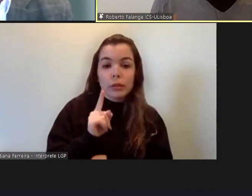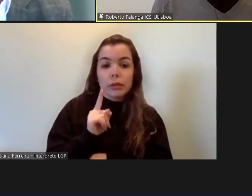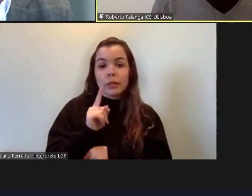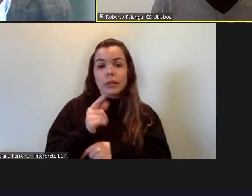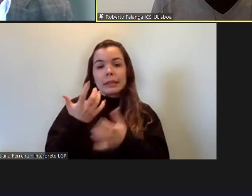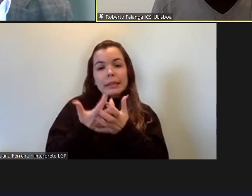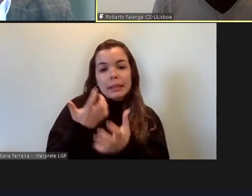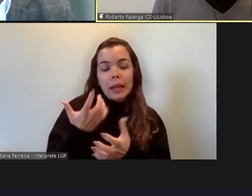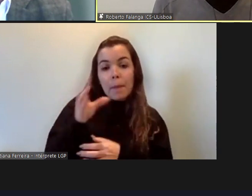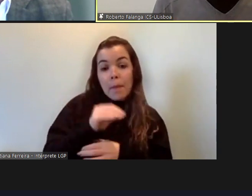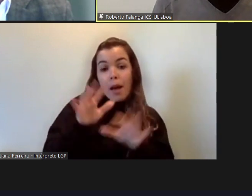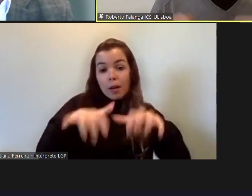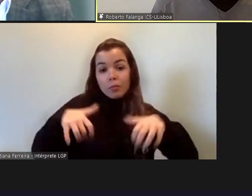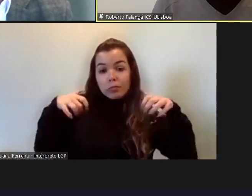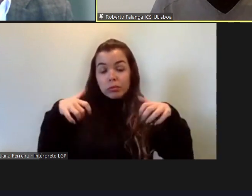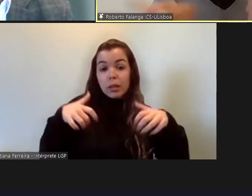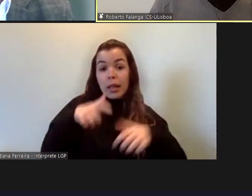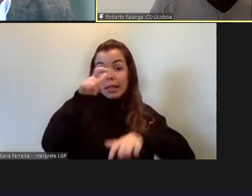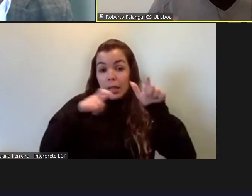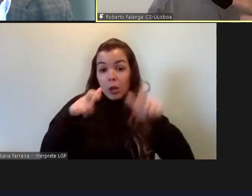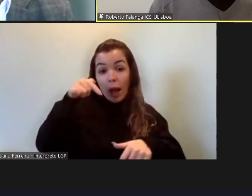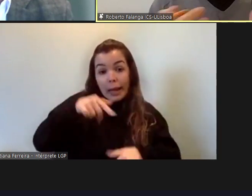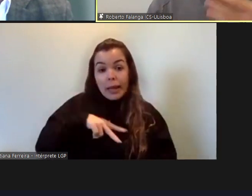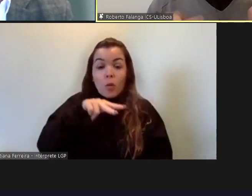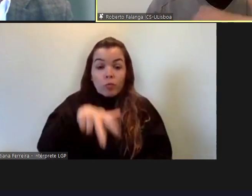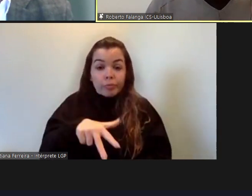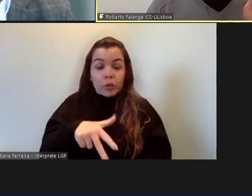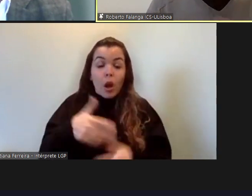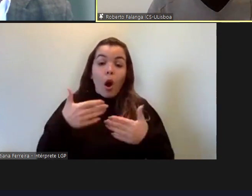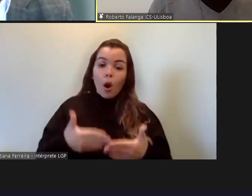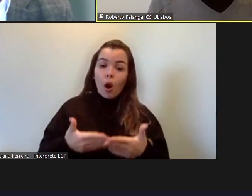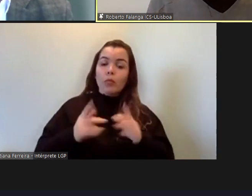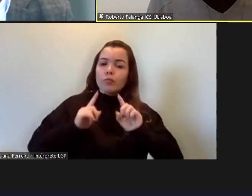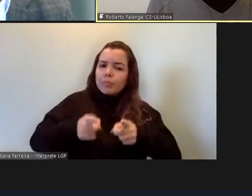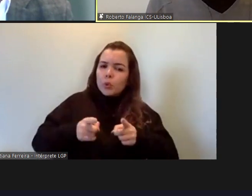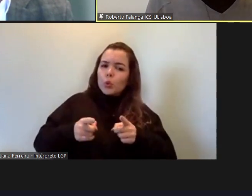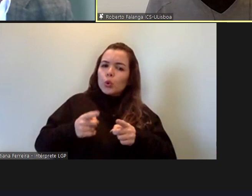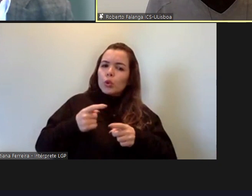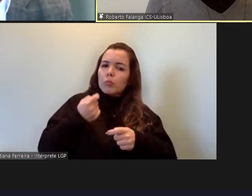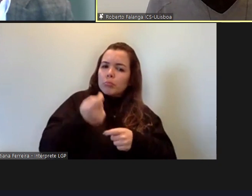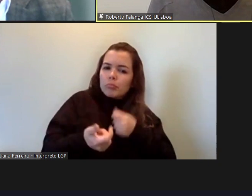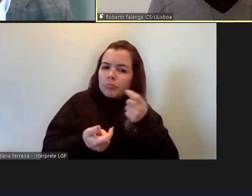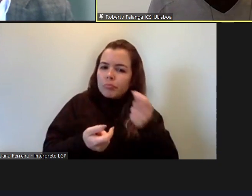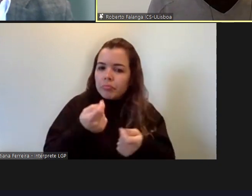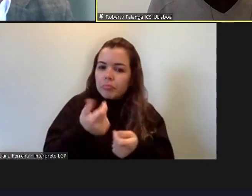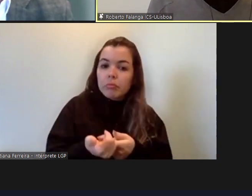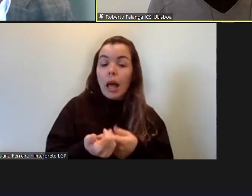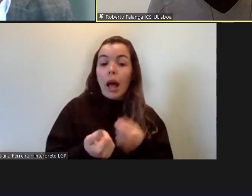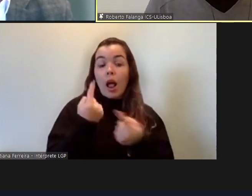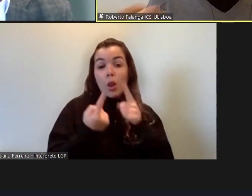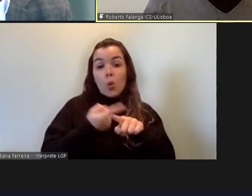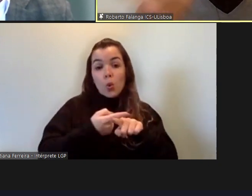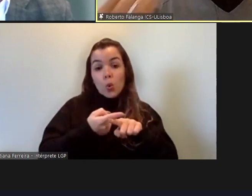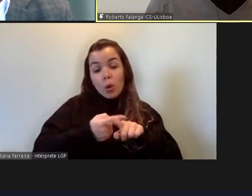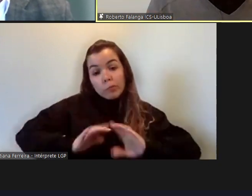da Assembleia de Cidadãos em Portugal, mas está a começar agora, pouco a pouco, a haver interesse também por